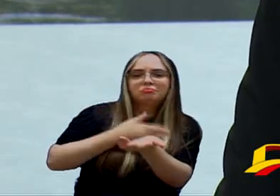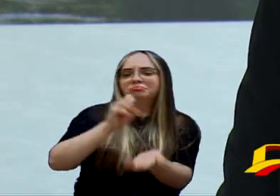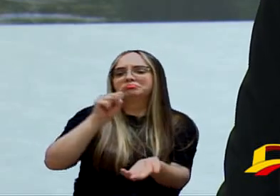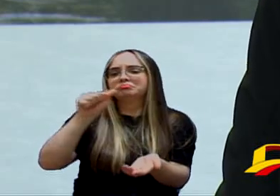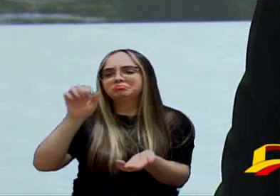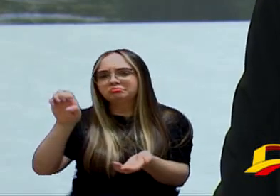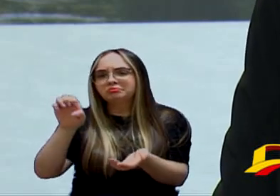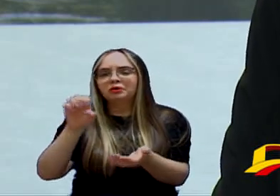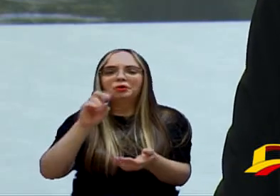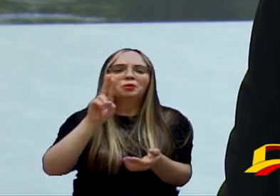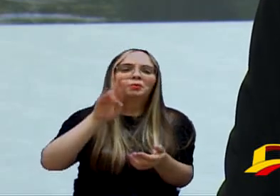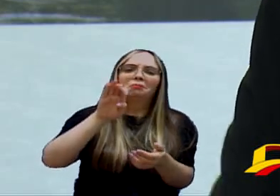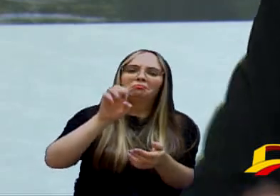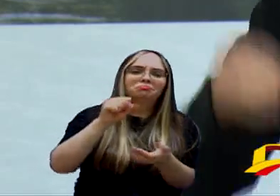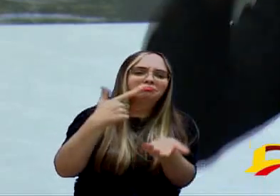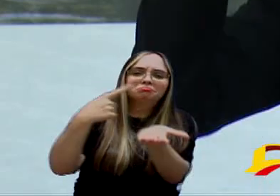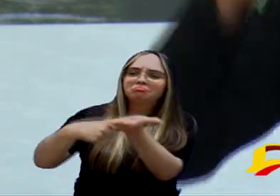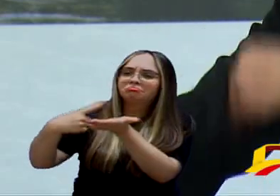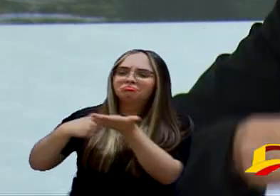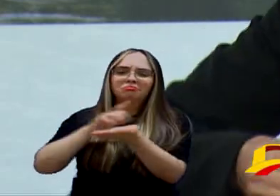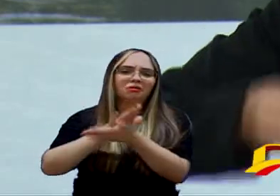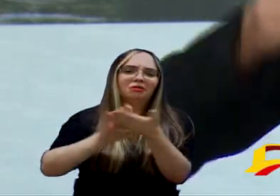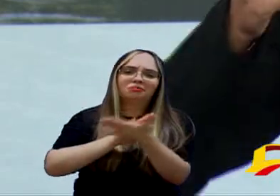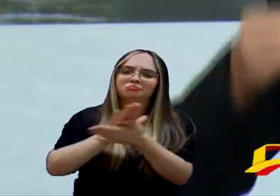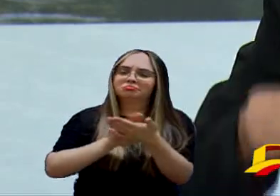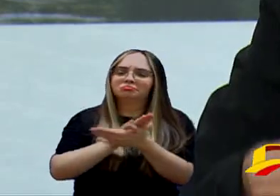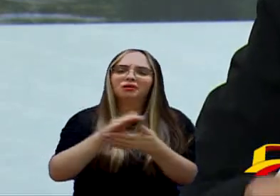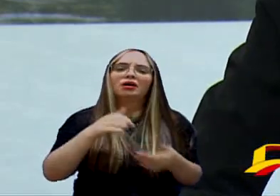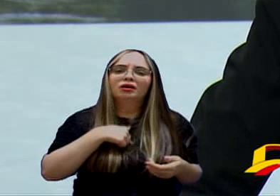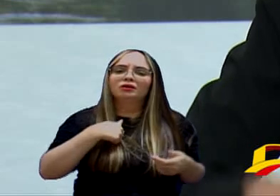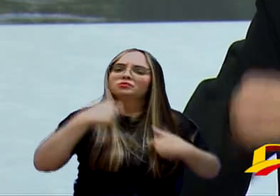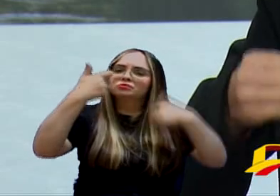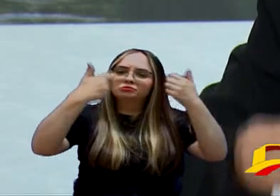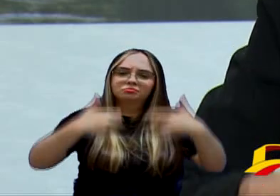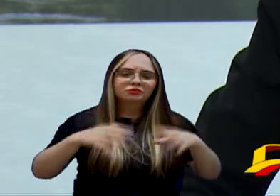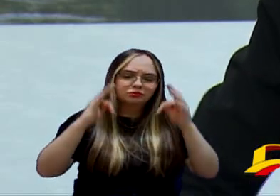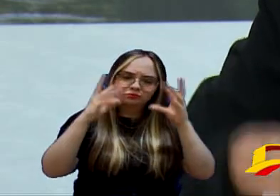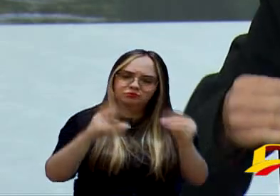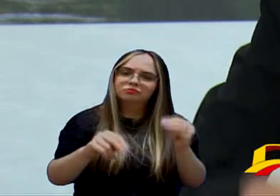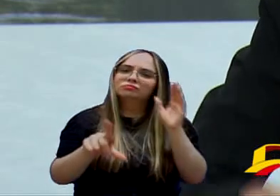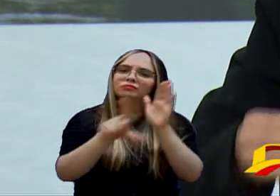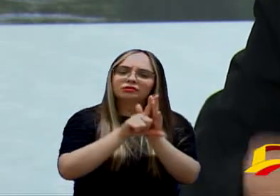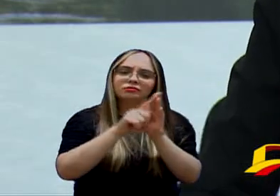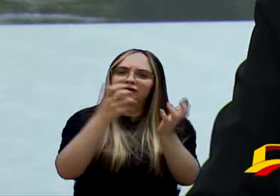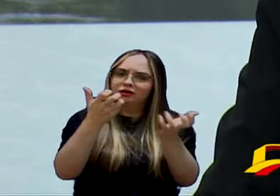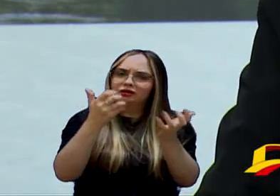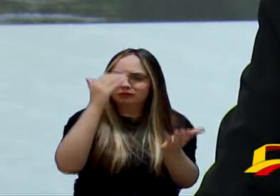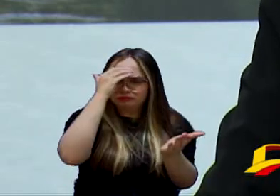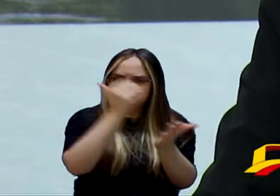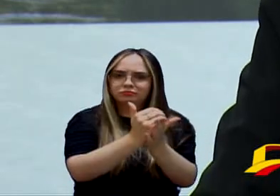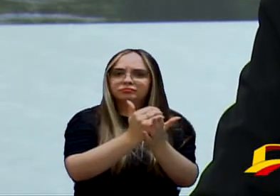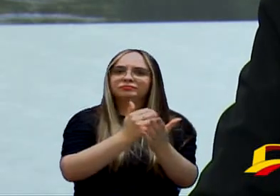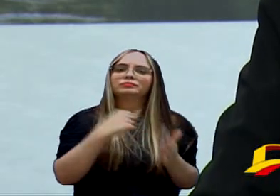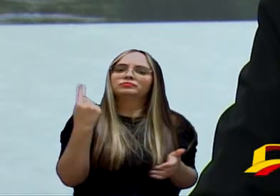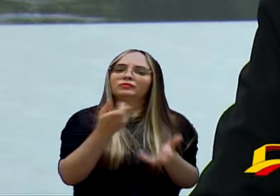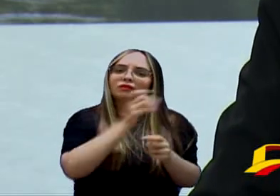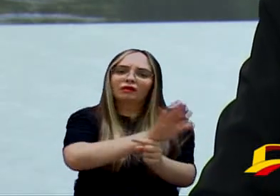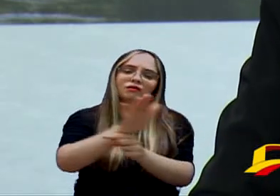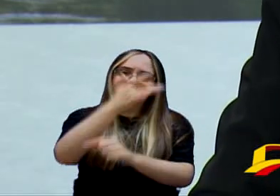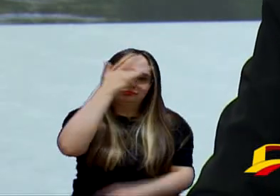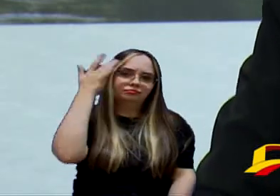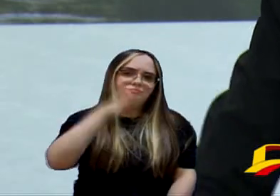URBS nada não tenho todas as questões que eu falo aqui são legítimas a população